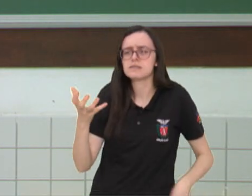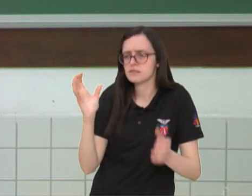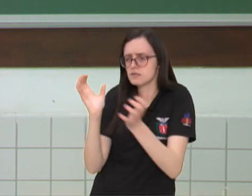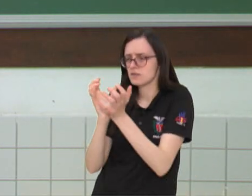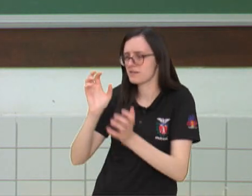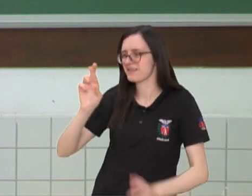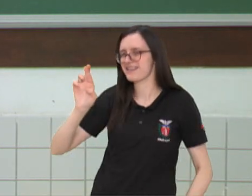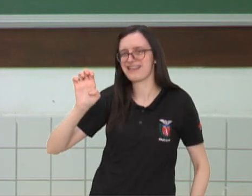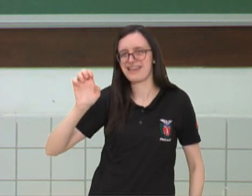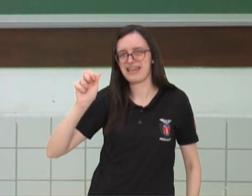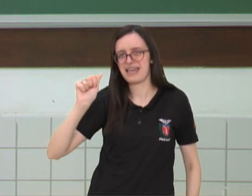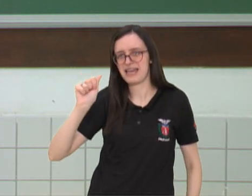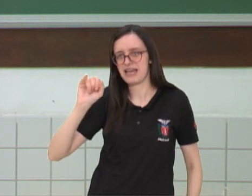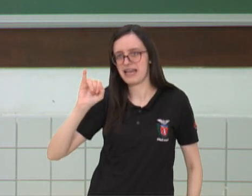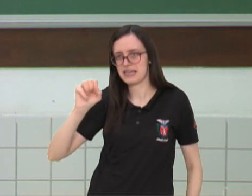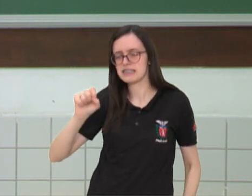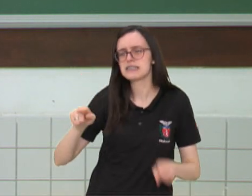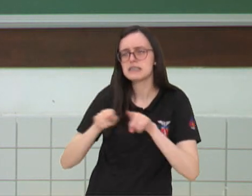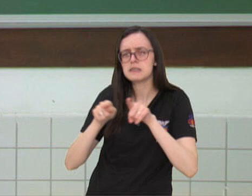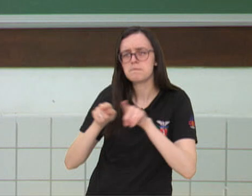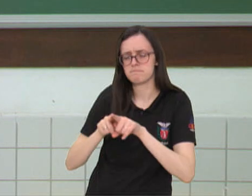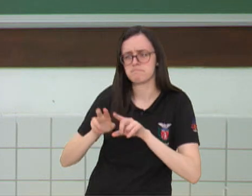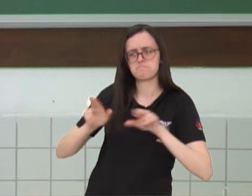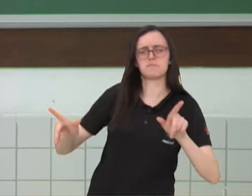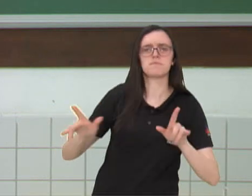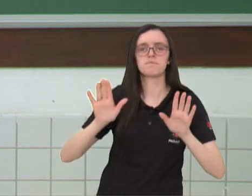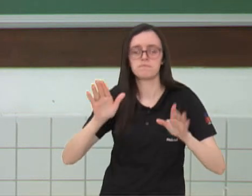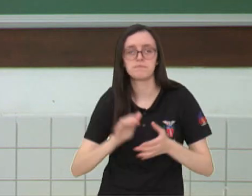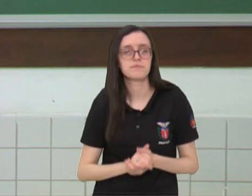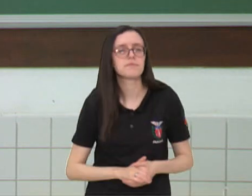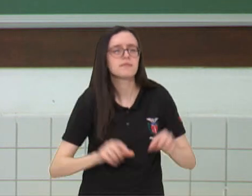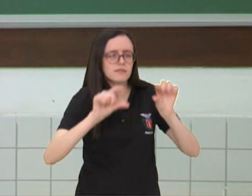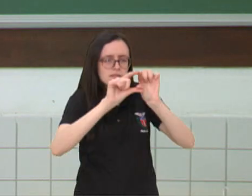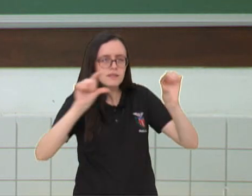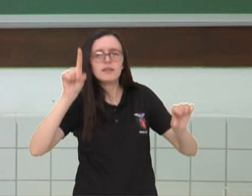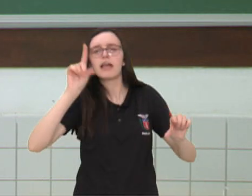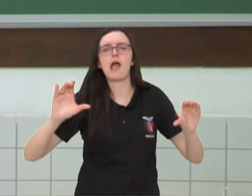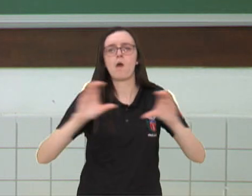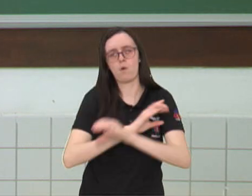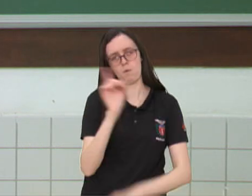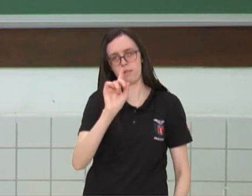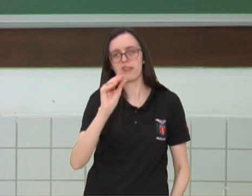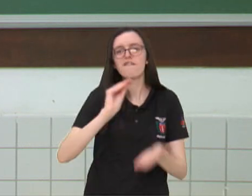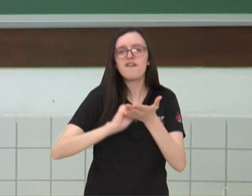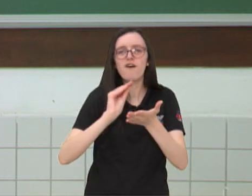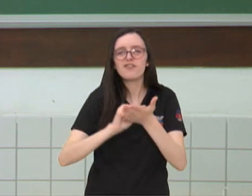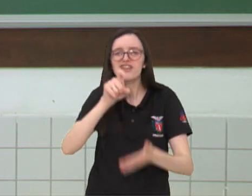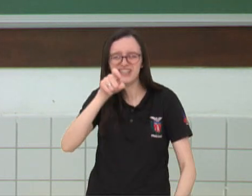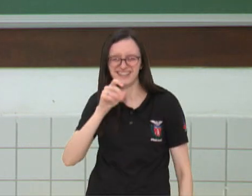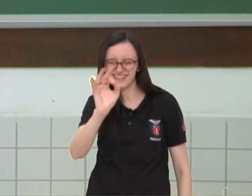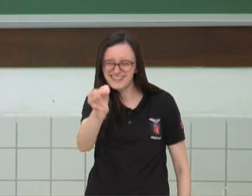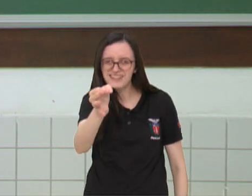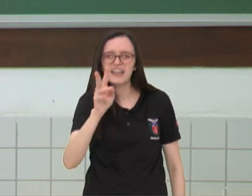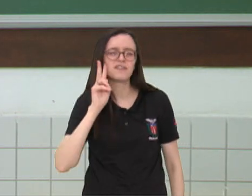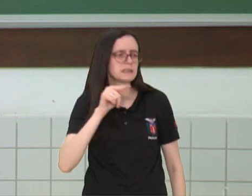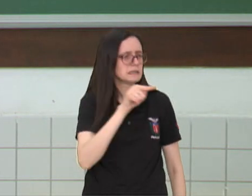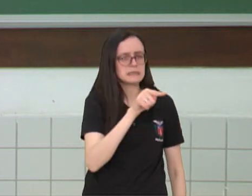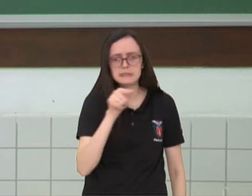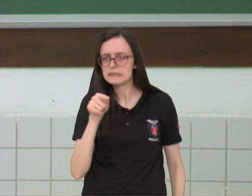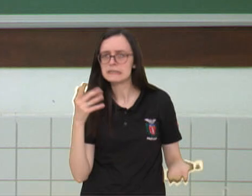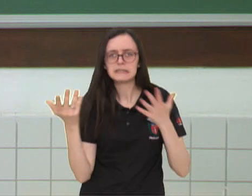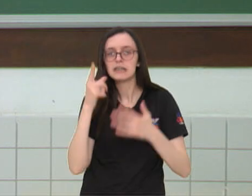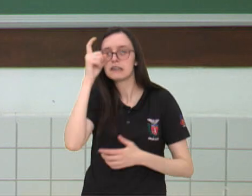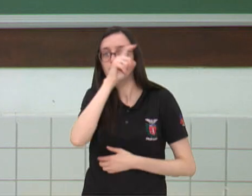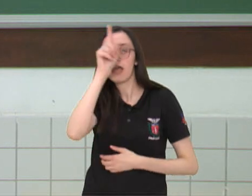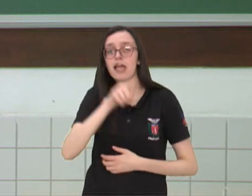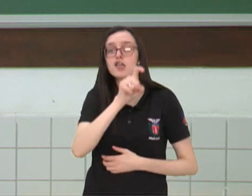e diferente? Aqui você tem uma equação incompleta. Inclusive, para achar as raízes é mais fácil você